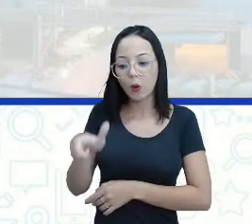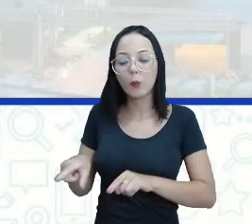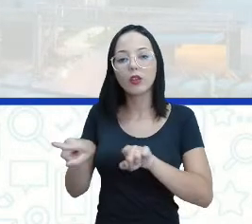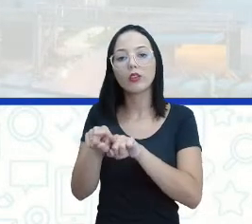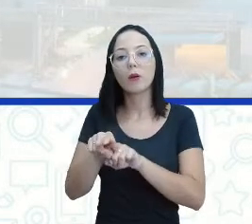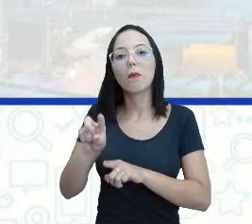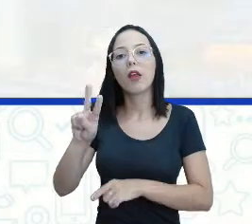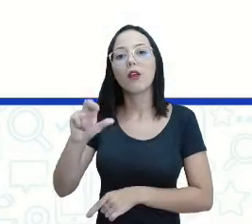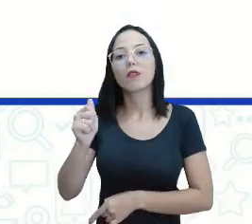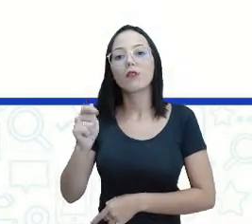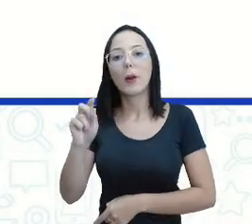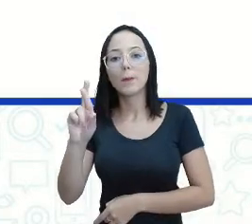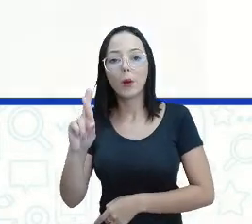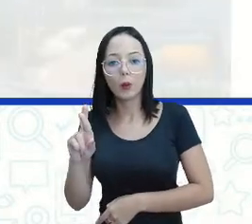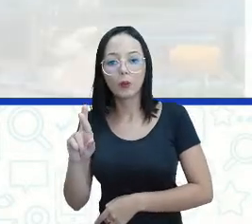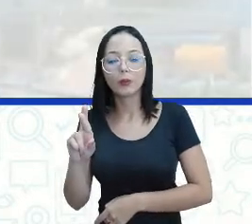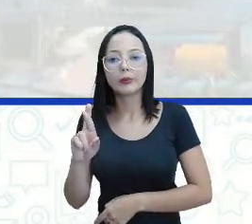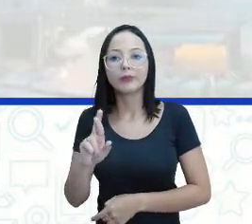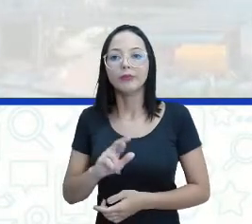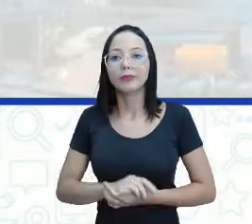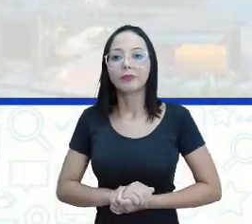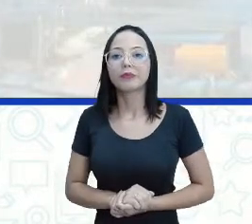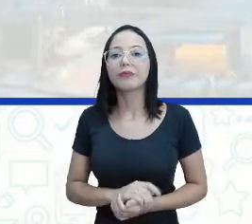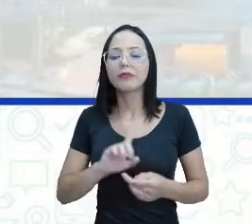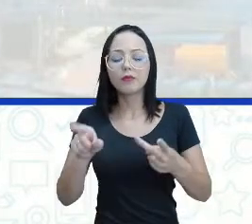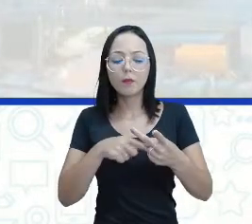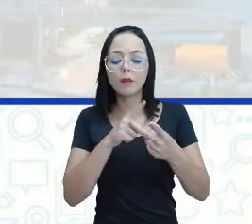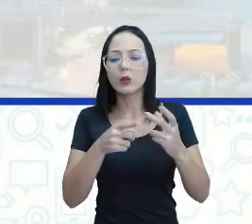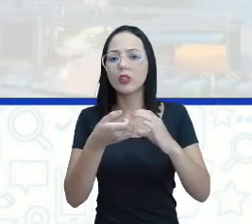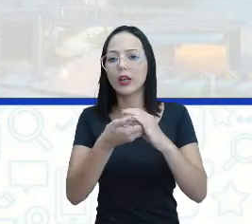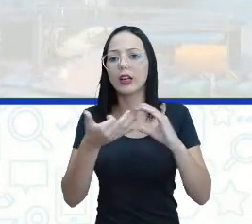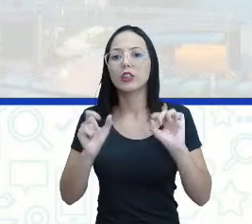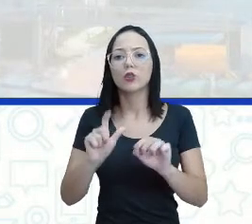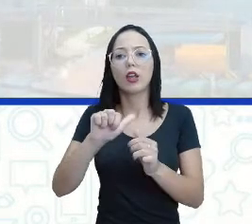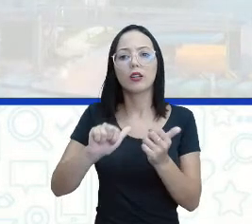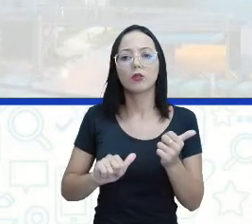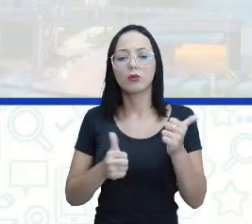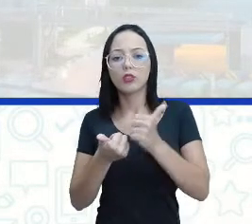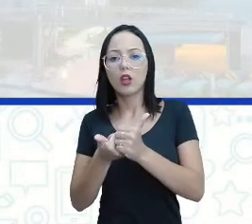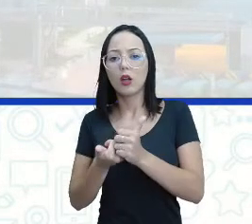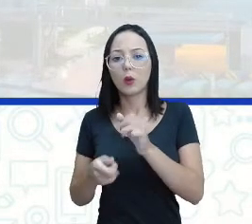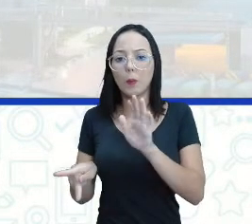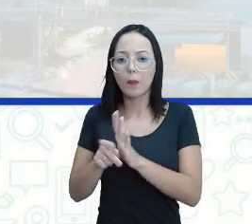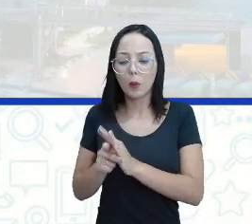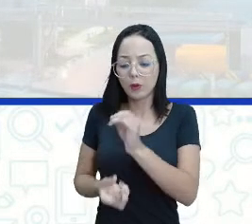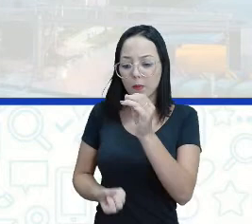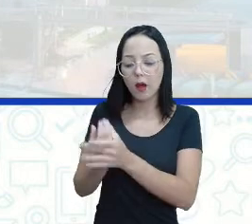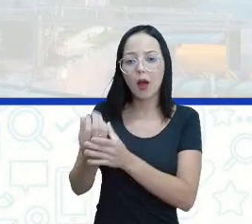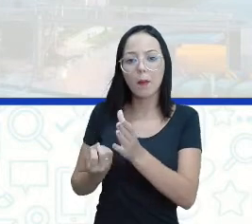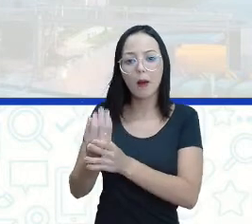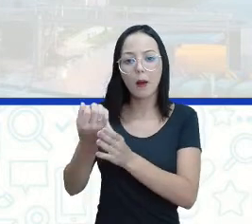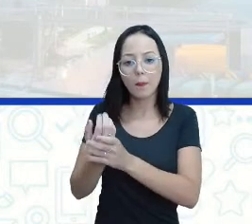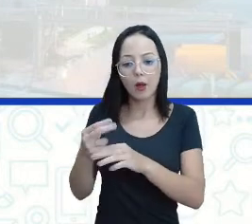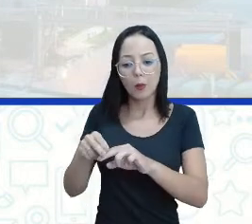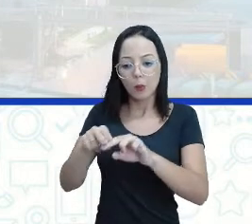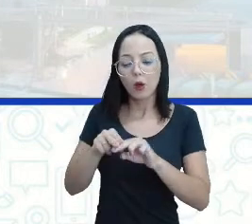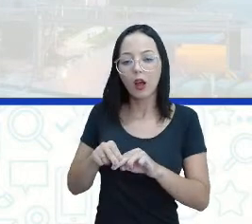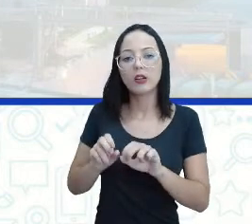eólica e hidráulica. Tá? A segunda característica: substituição da produção artesanal, manufatura pela